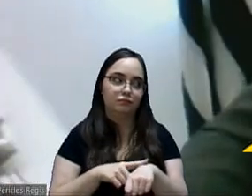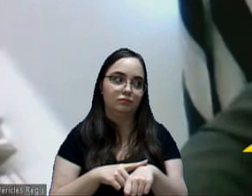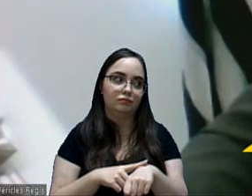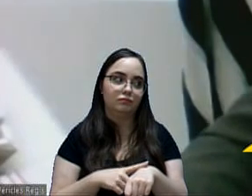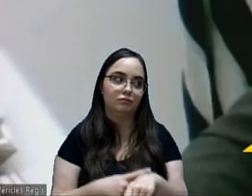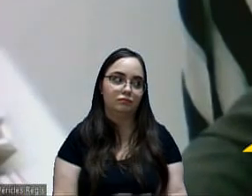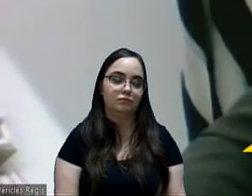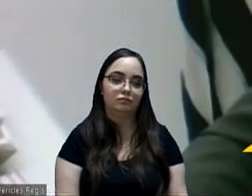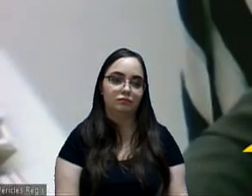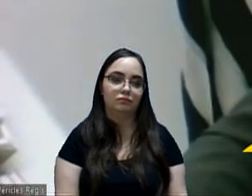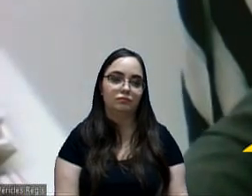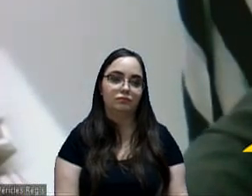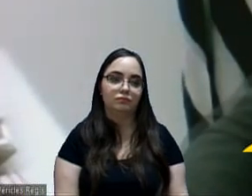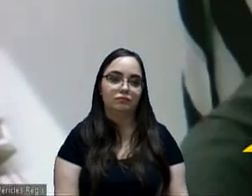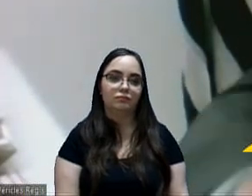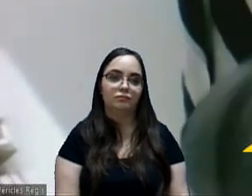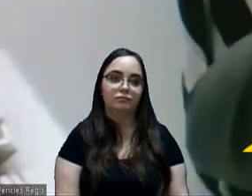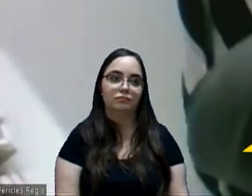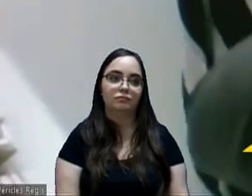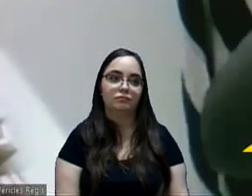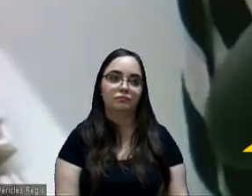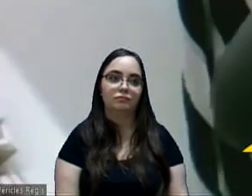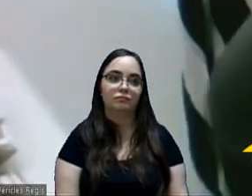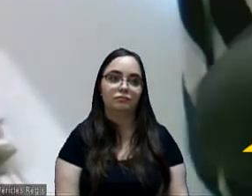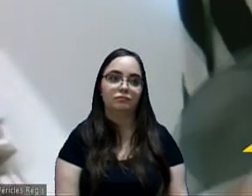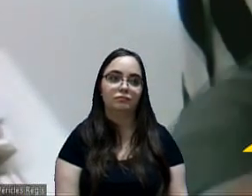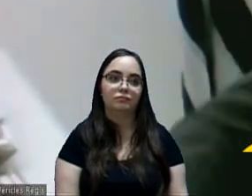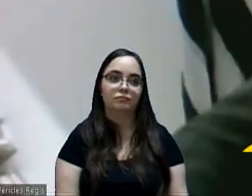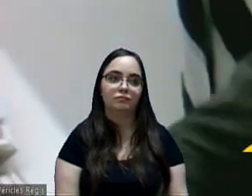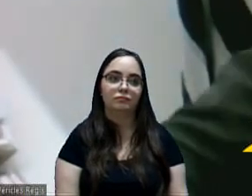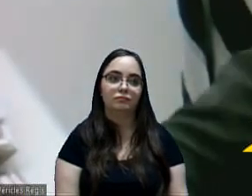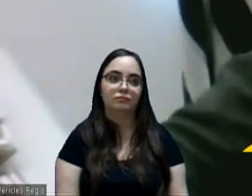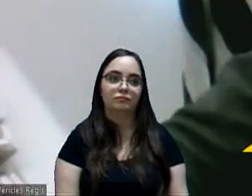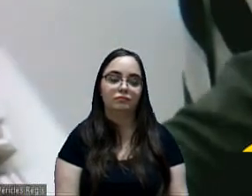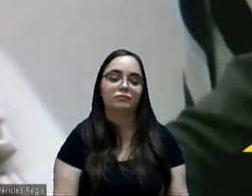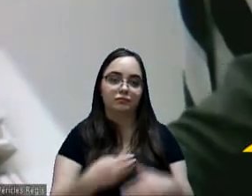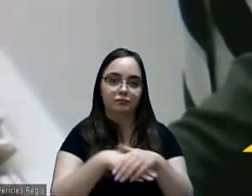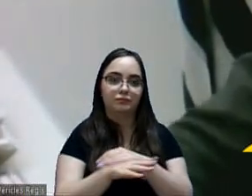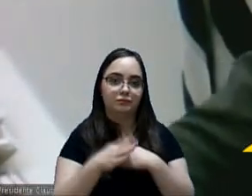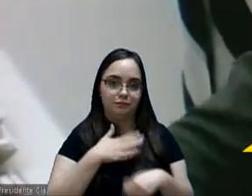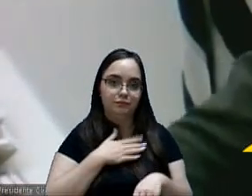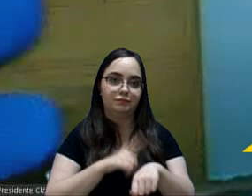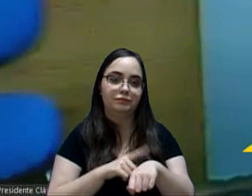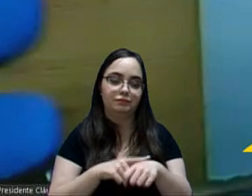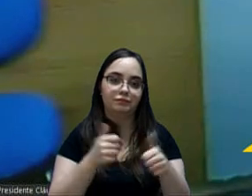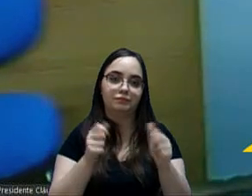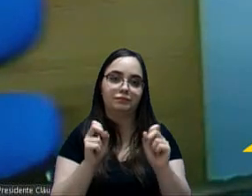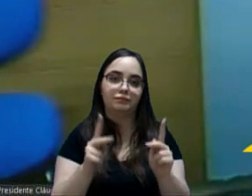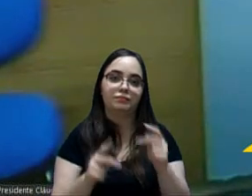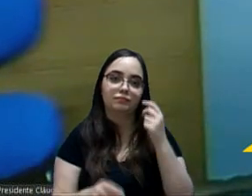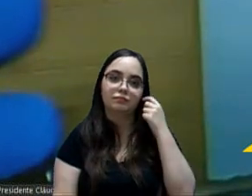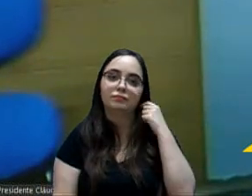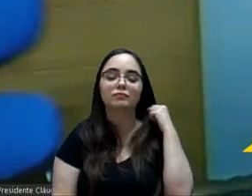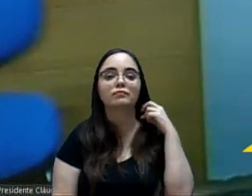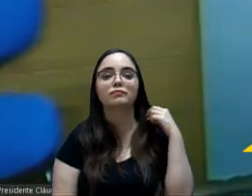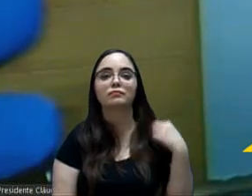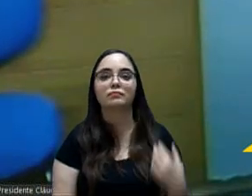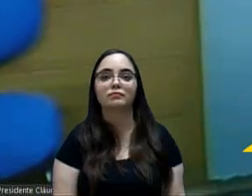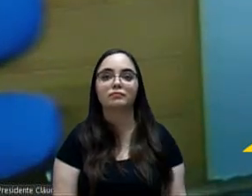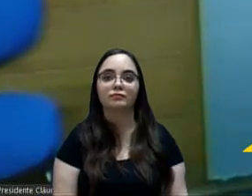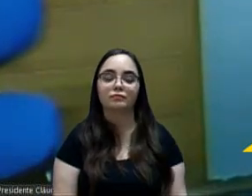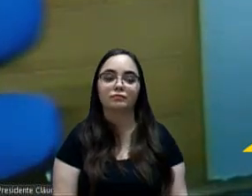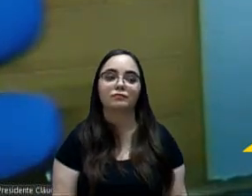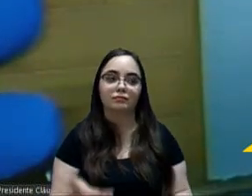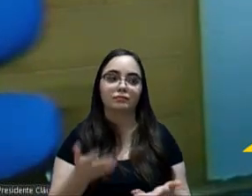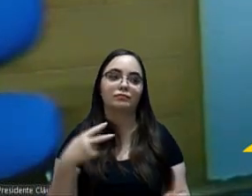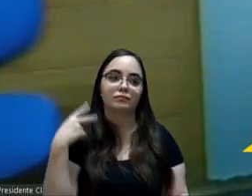Então usa o tempo aí, Vinícius. Então, beleza. Tá. Então reserve, por favor. Obrigado. Tá, obrigado. Então, agora o próximo